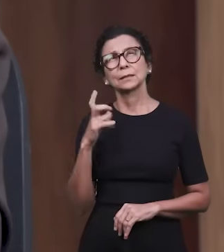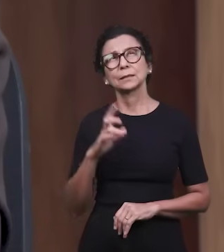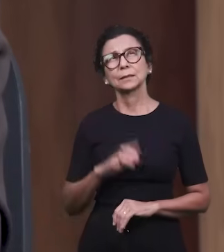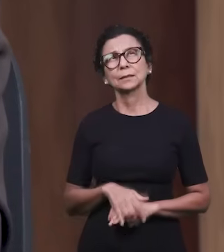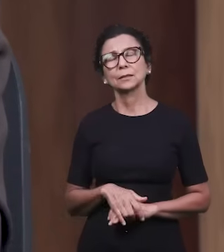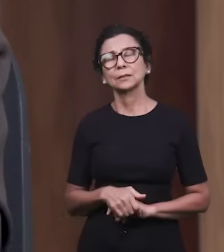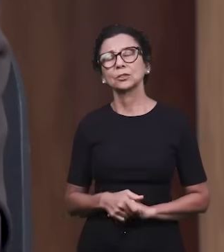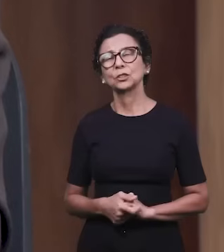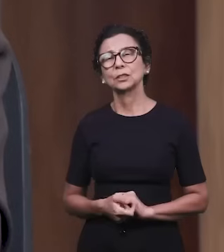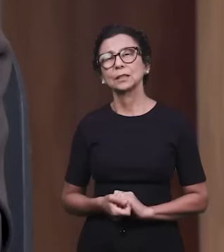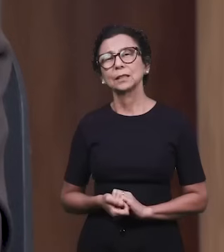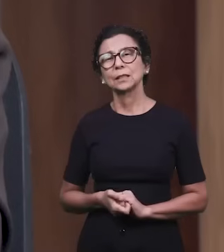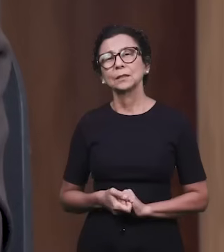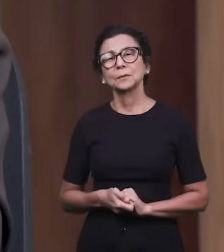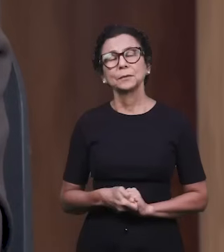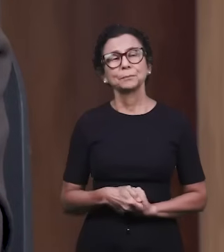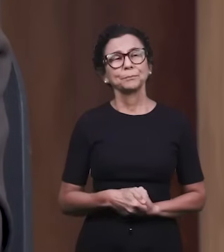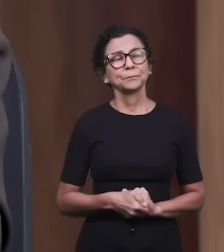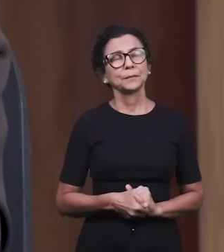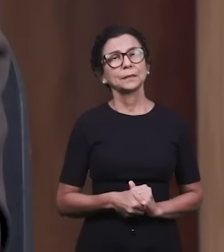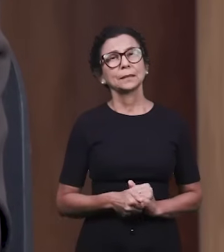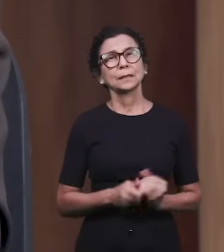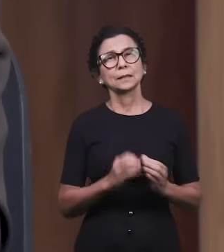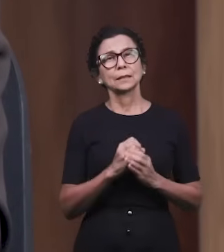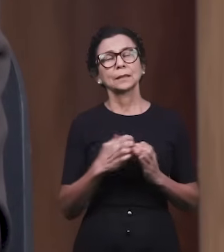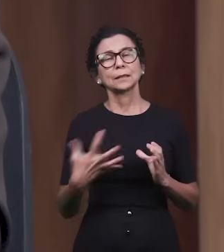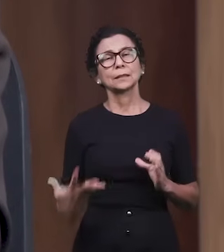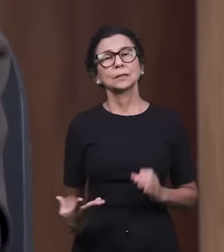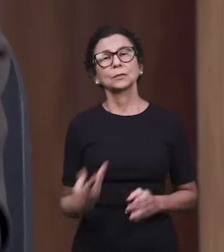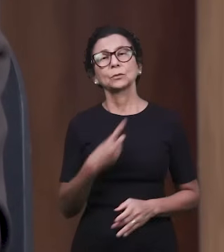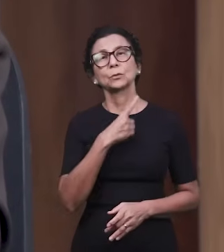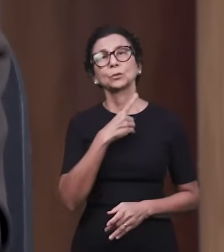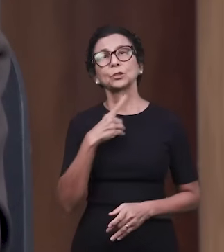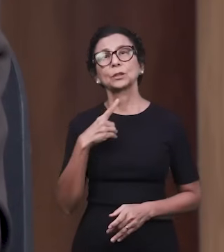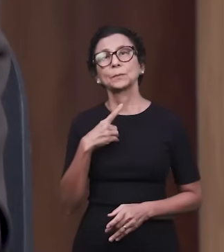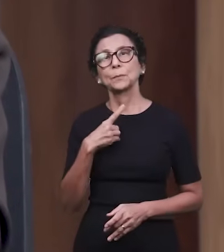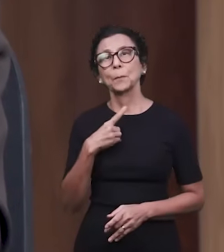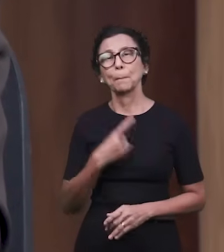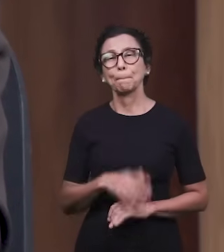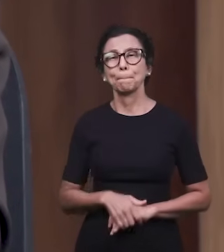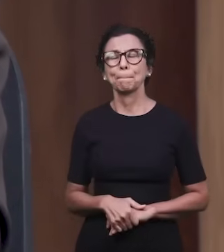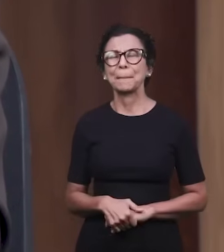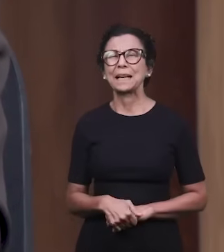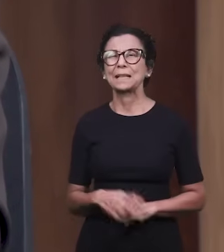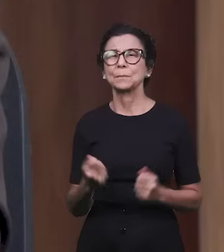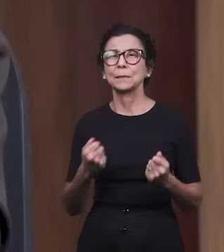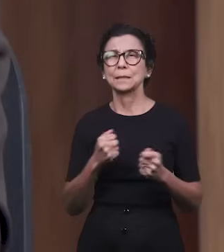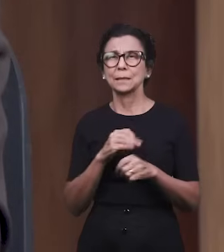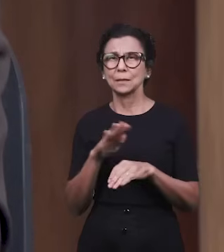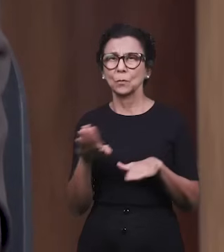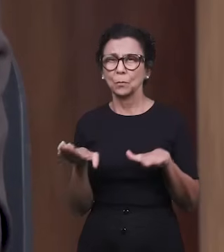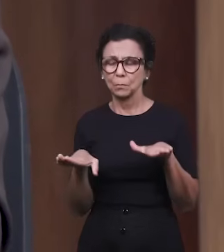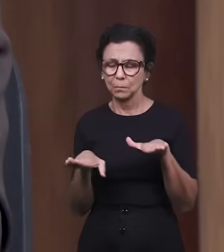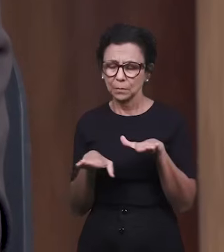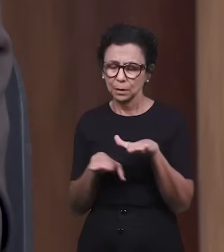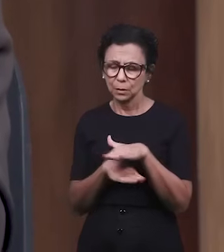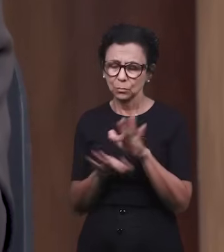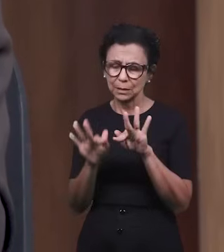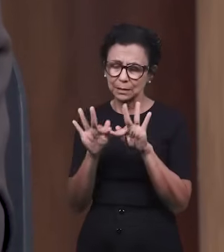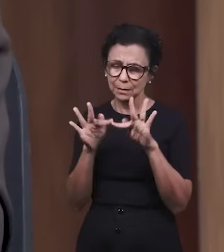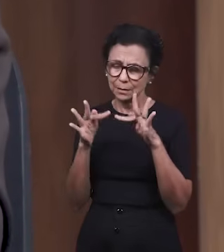interessante que define o diácono, né, Luiz Fernando, que é servir no pó, né? Isso. No pó quer